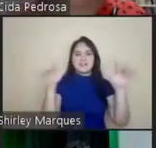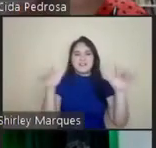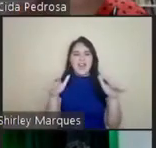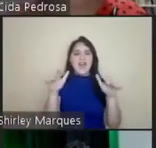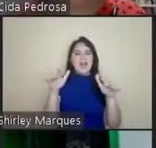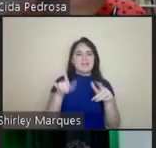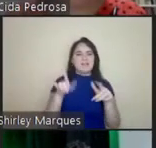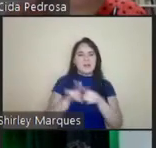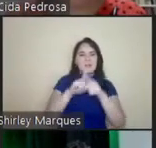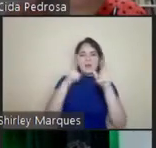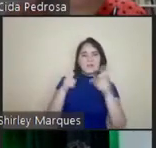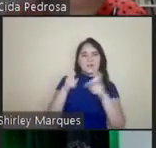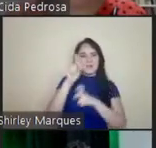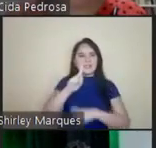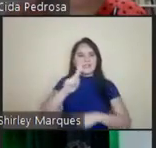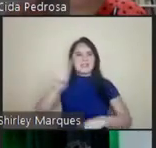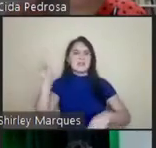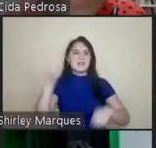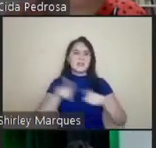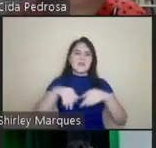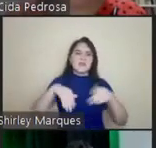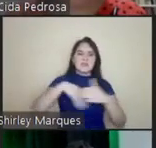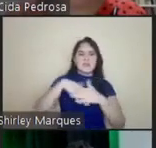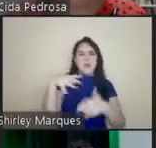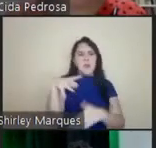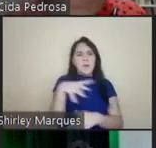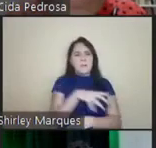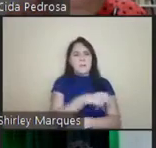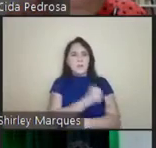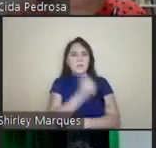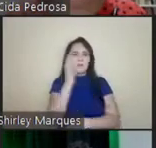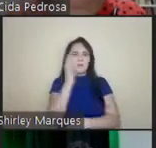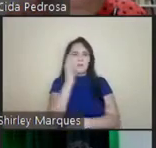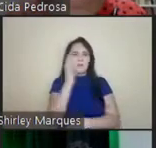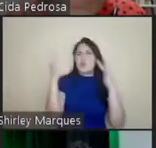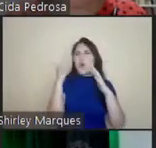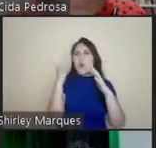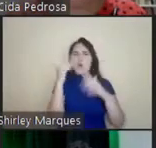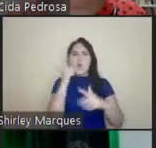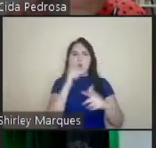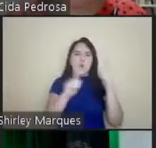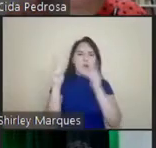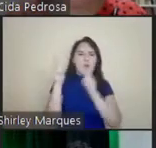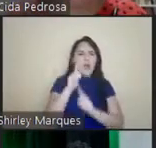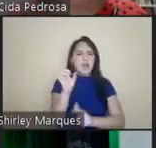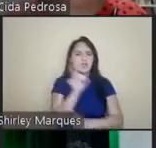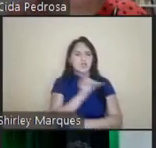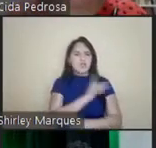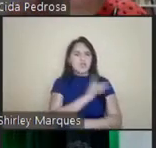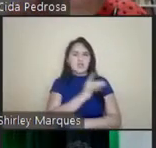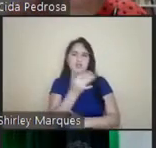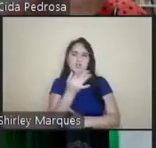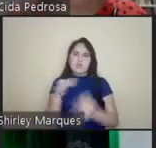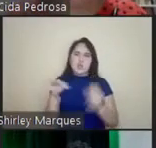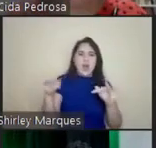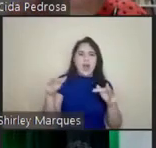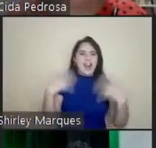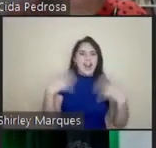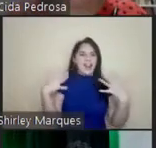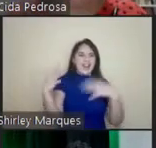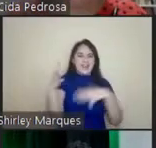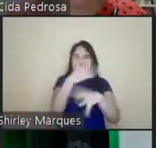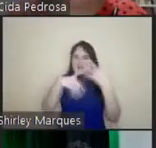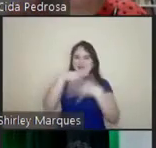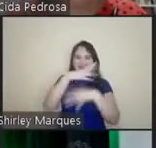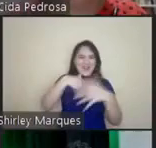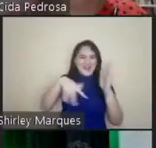tem futebol, tem amores, tem sonhos, conquistas, tragédias, dores, alegrias, enfim, um balaio de gato do